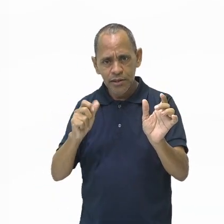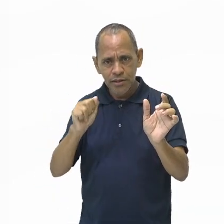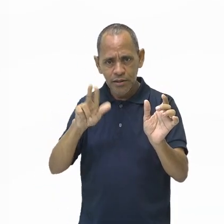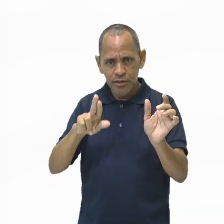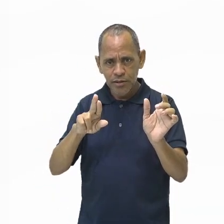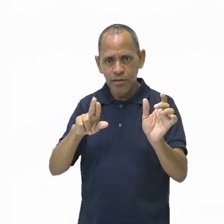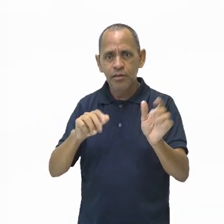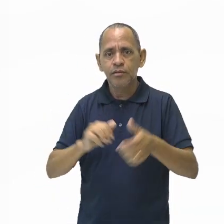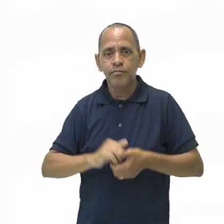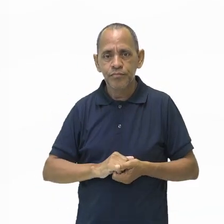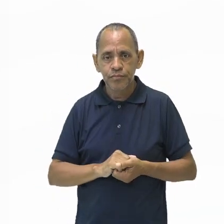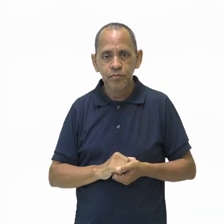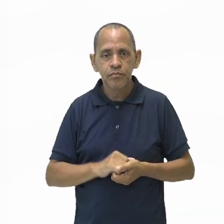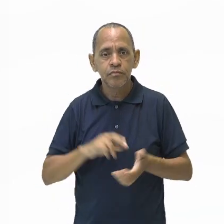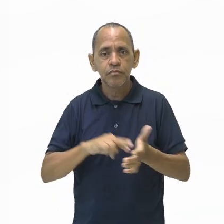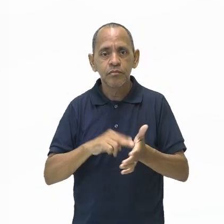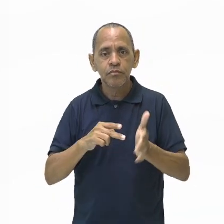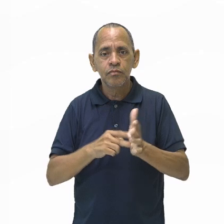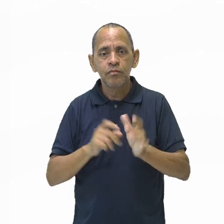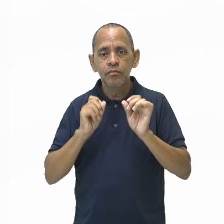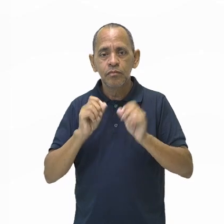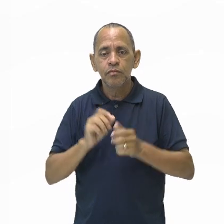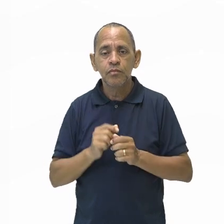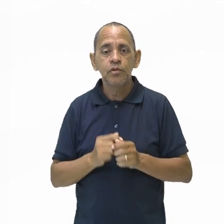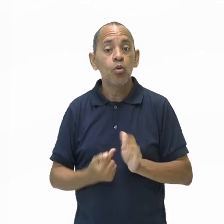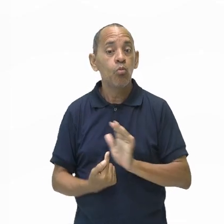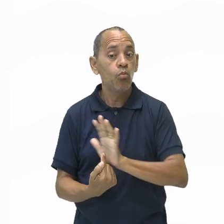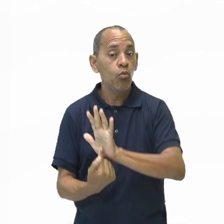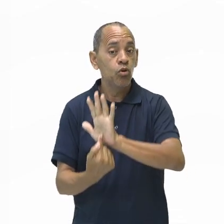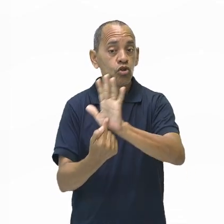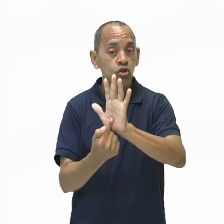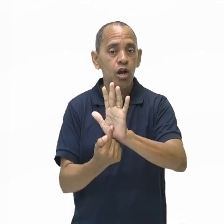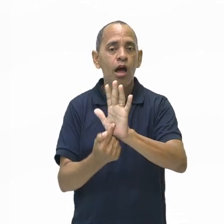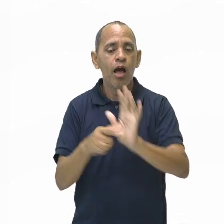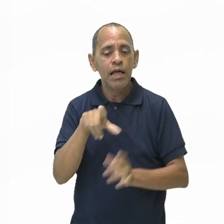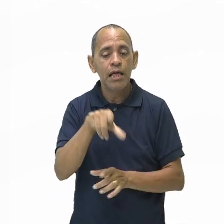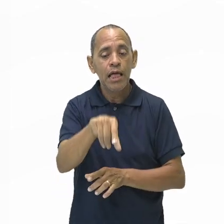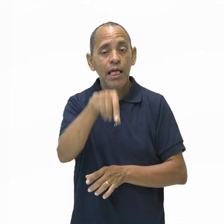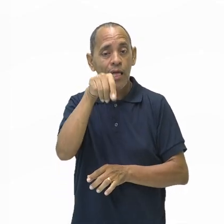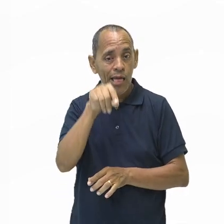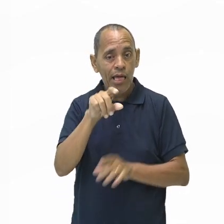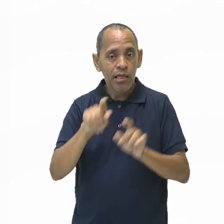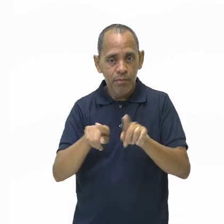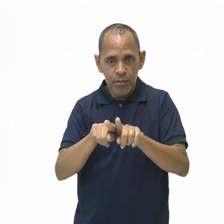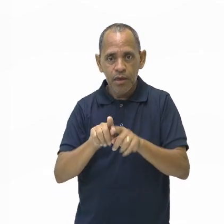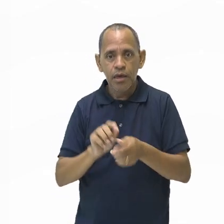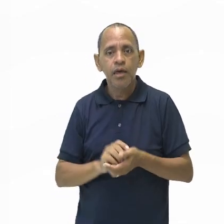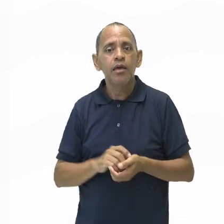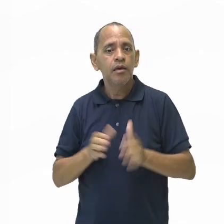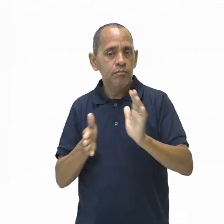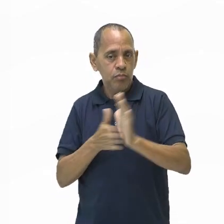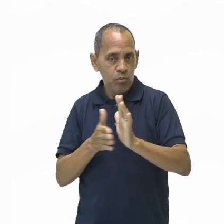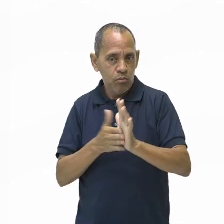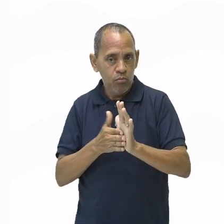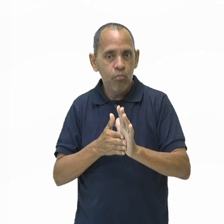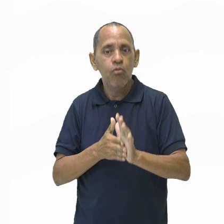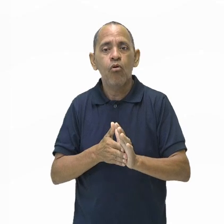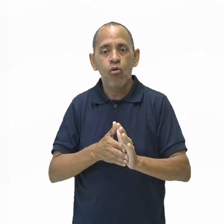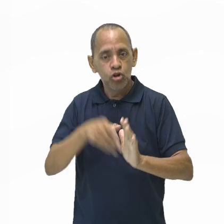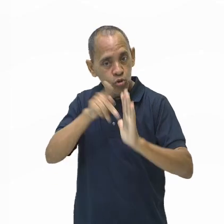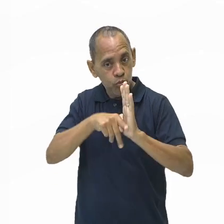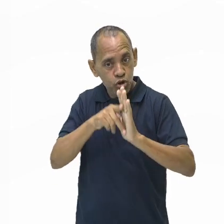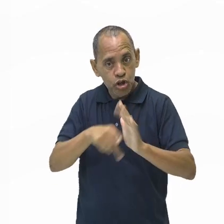resenhar significa destacar as propriedades de um objeto, mencionar